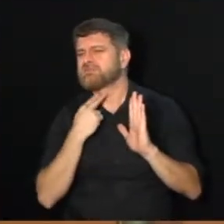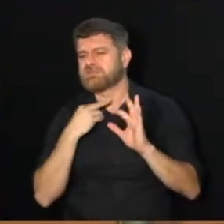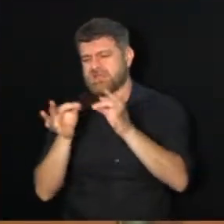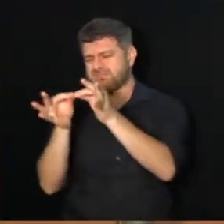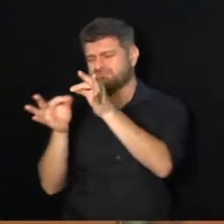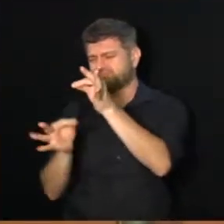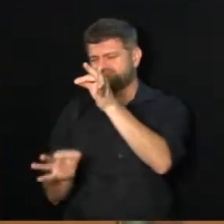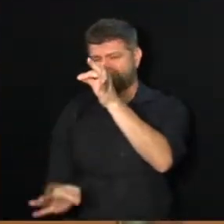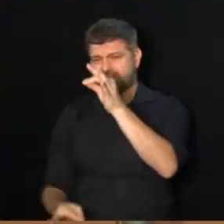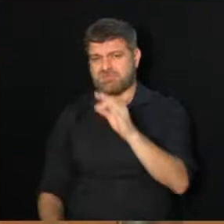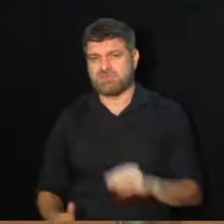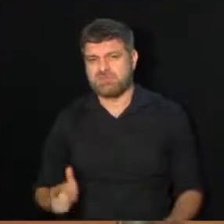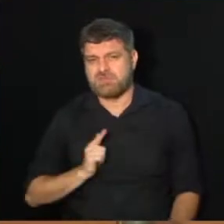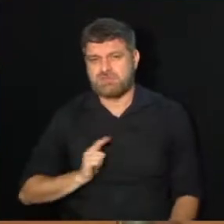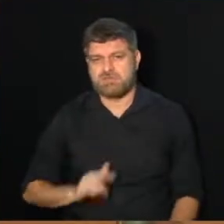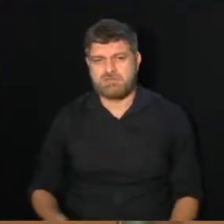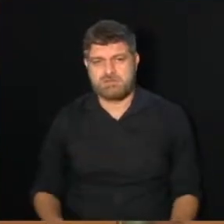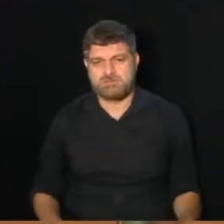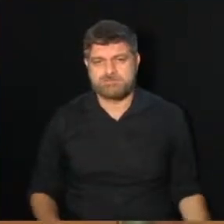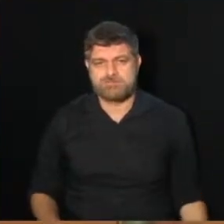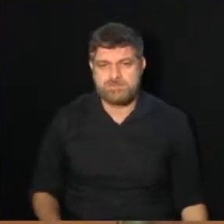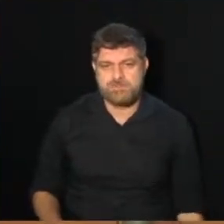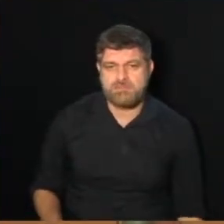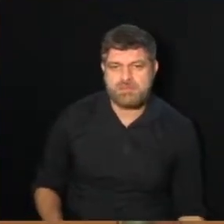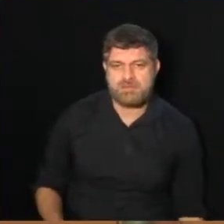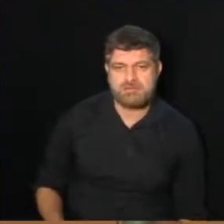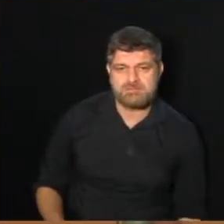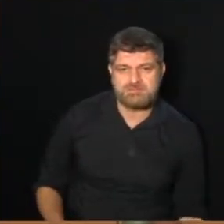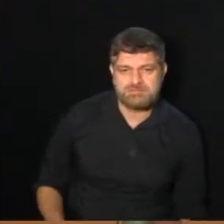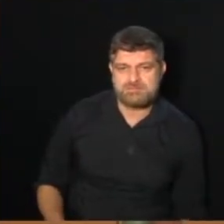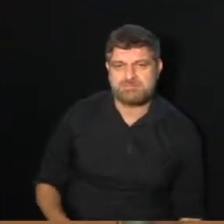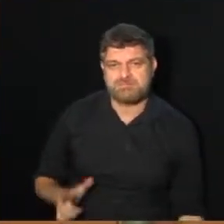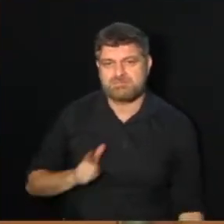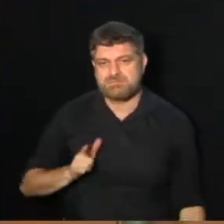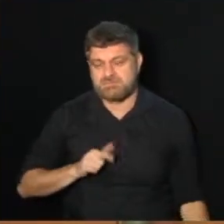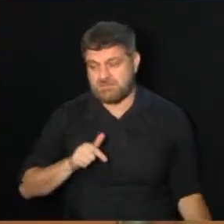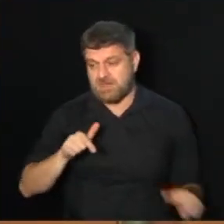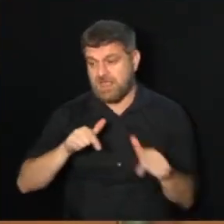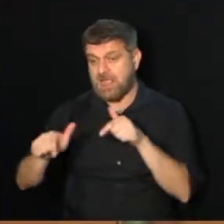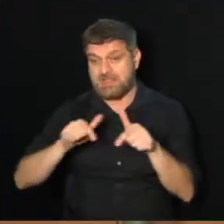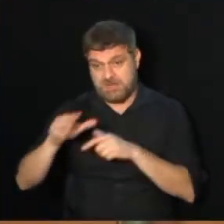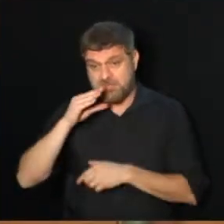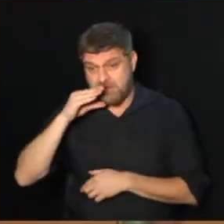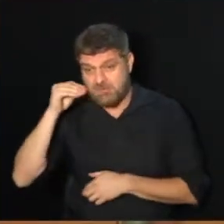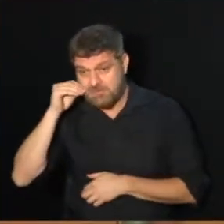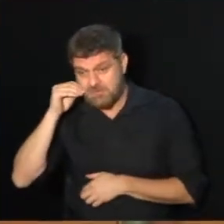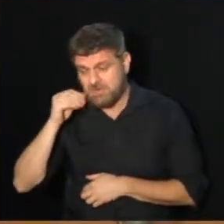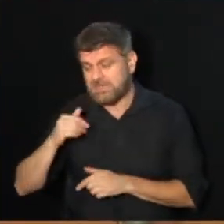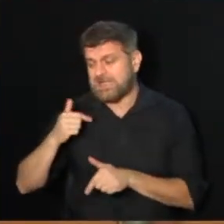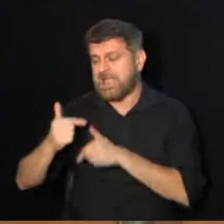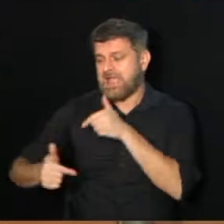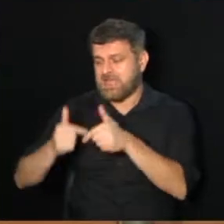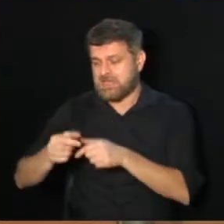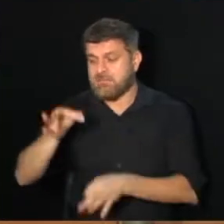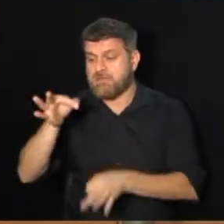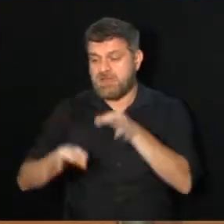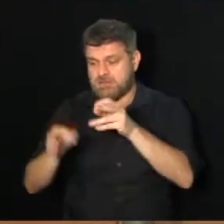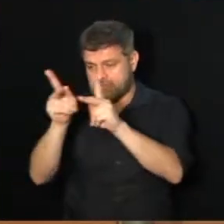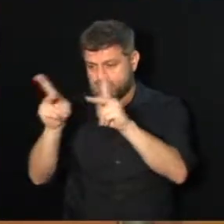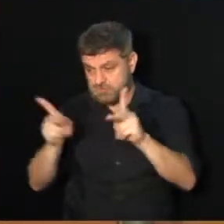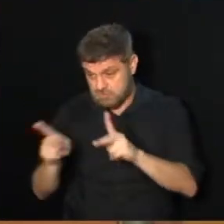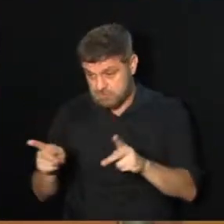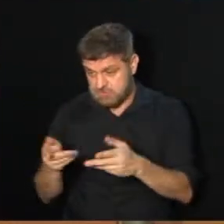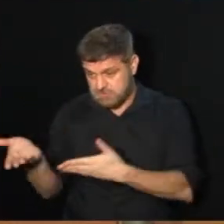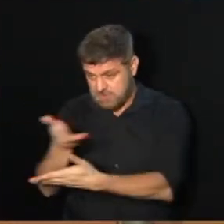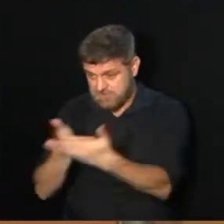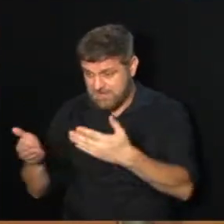Fernando, professor de História, que cuida da questão dos grêmios com os adolescentes, trabalha a questão da justiça restaurativa também há muito tempo. Mas, ou seja, quem quiser